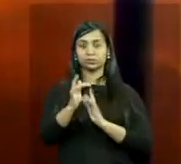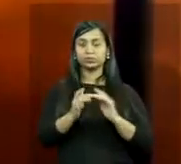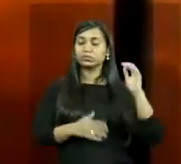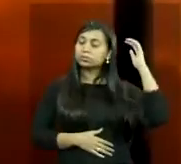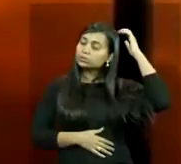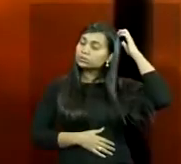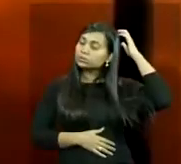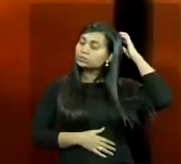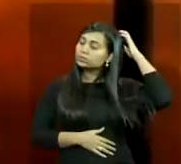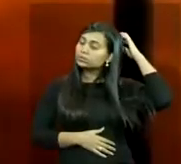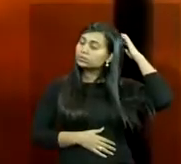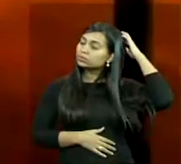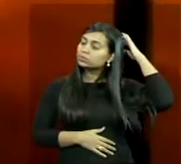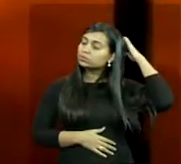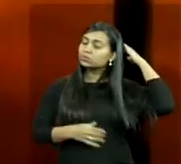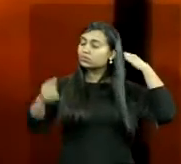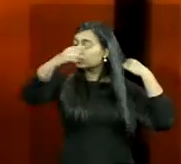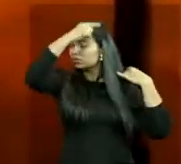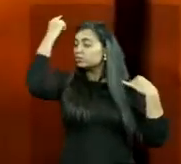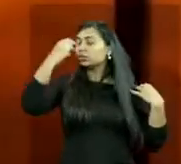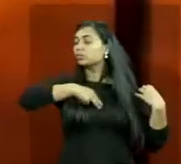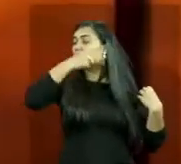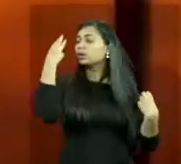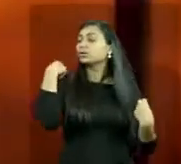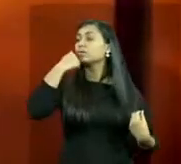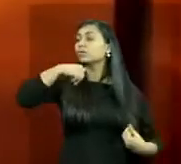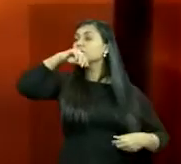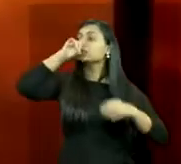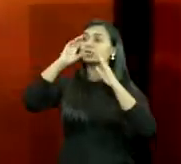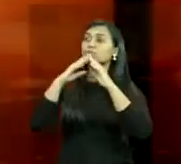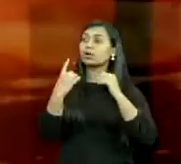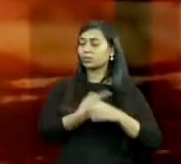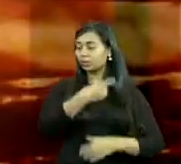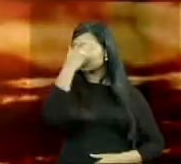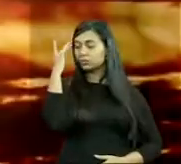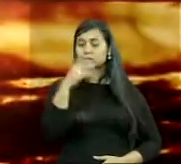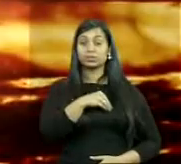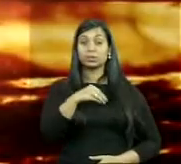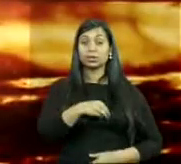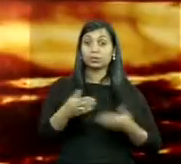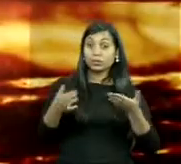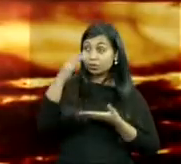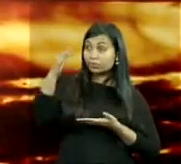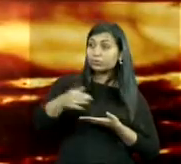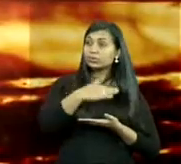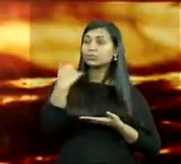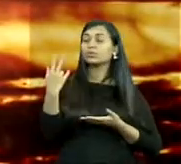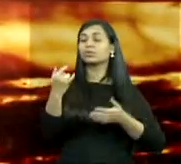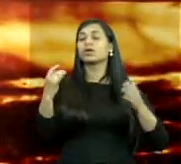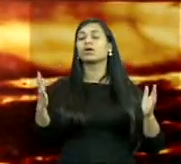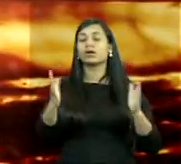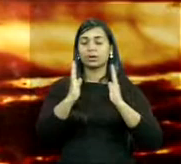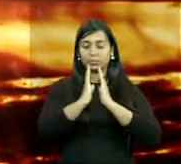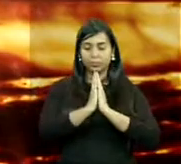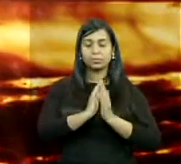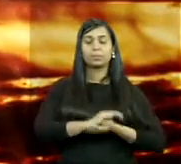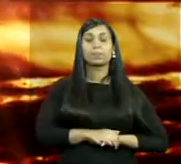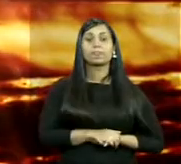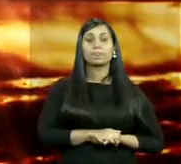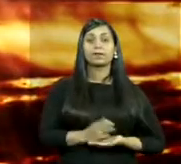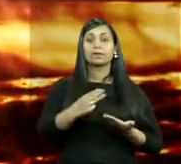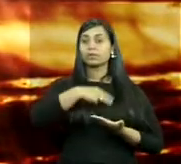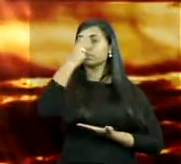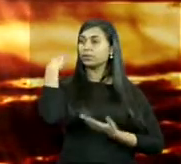do vosso ventre, Jesus. Santa Maria, Mãe de Deus, rogai por nós, pecadores, agora e na hora de nossa morte.